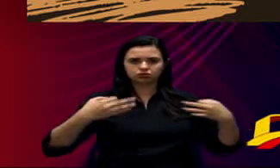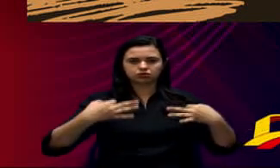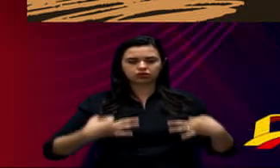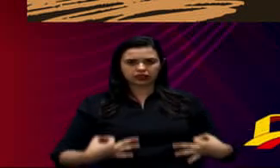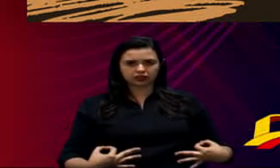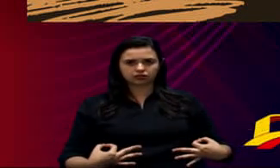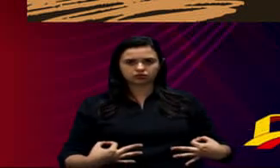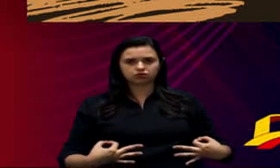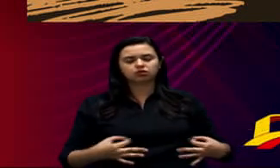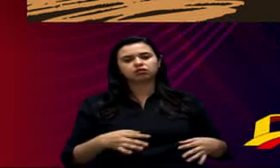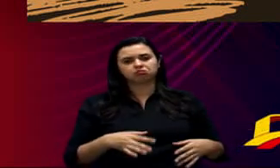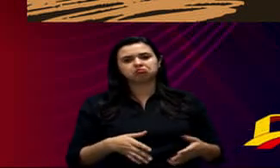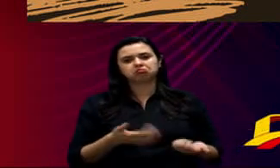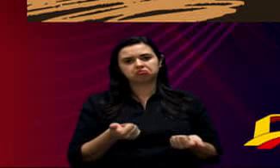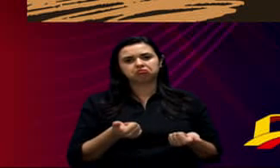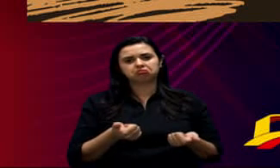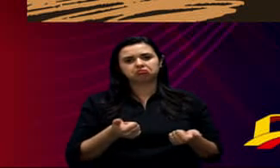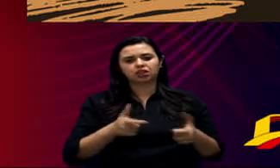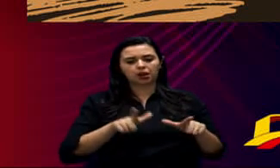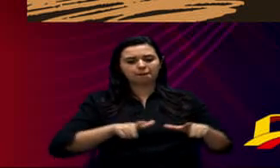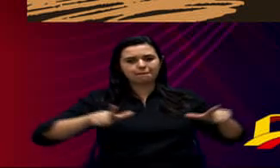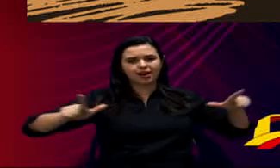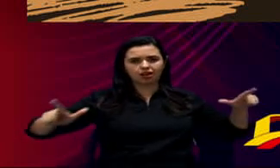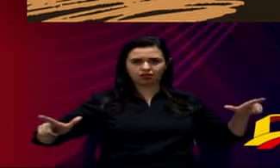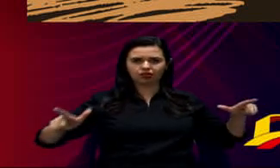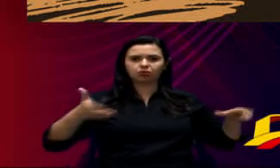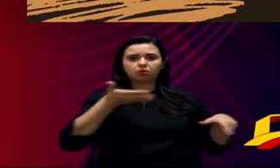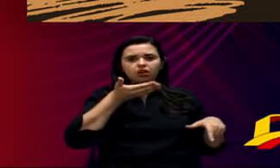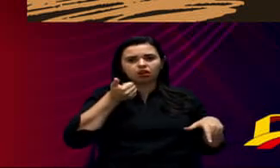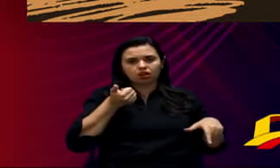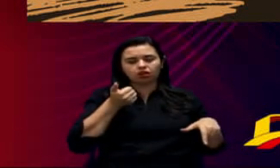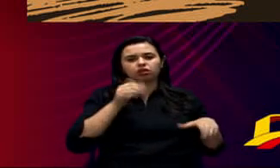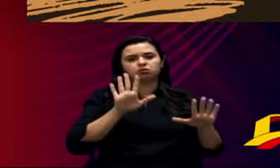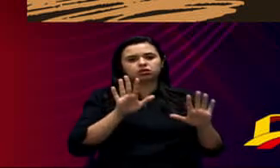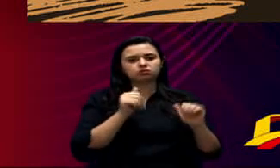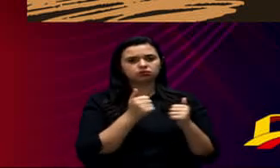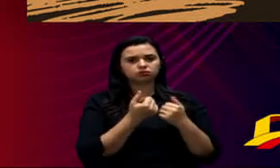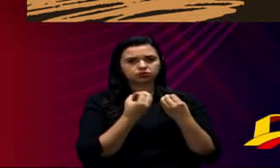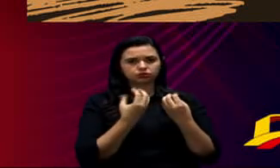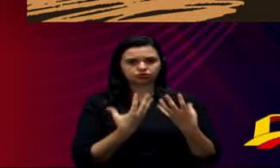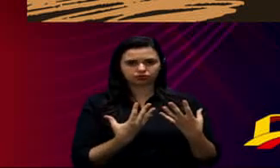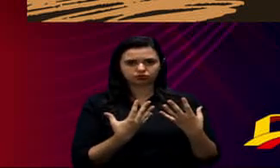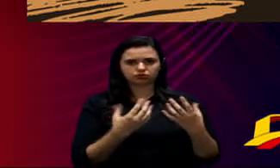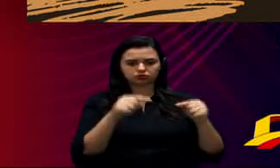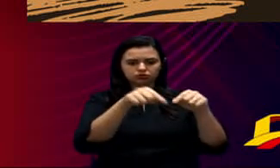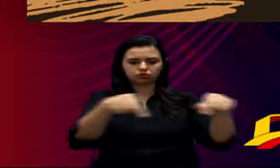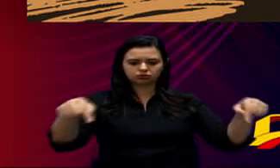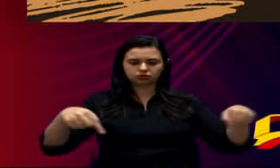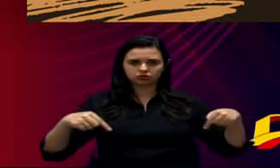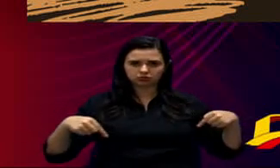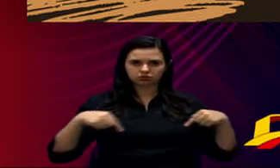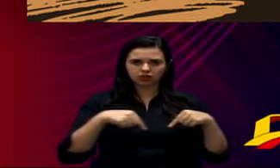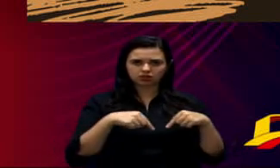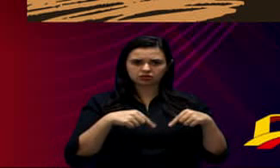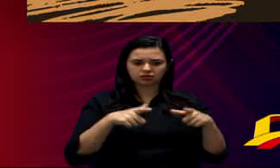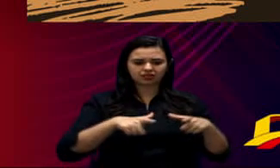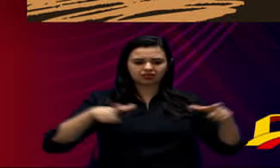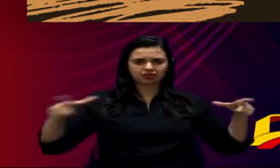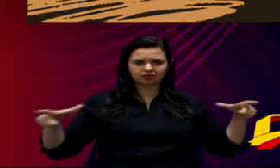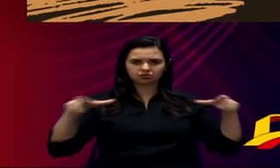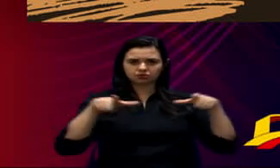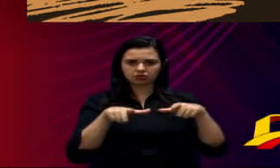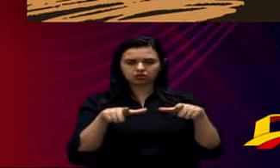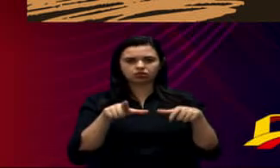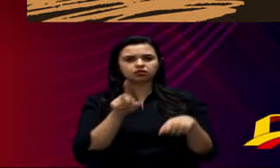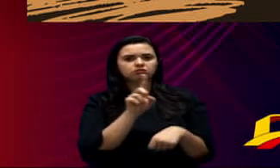melhor, talvez seja bom, mas lembrar que o mais importante no espaço não é o tamanho dele, mas é a interação